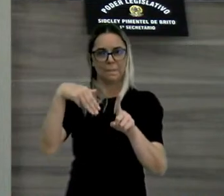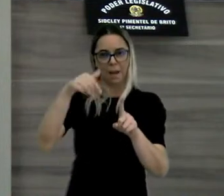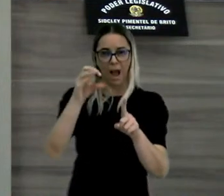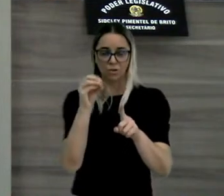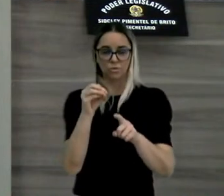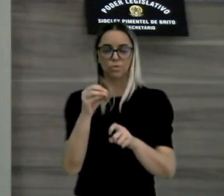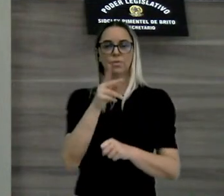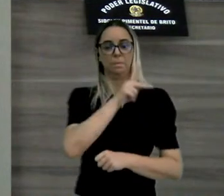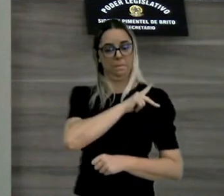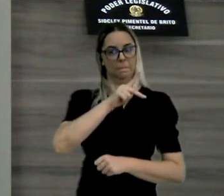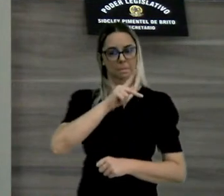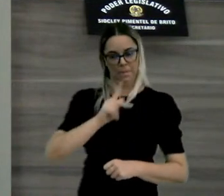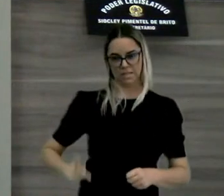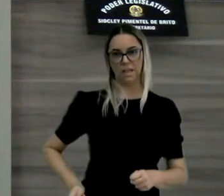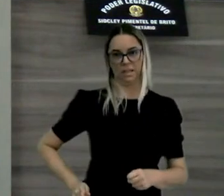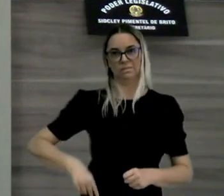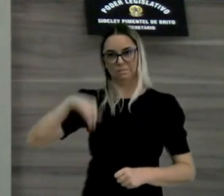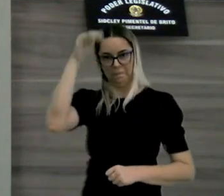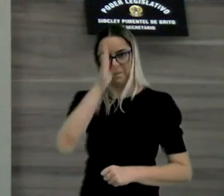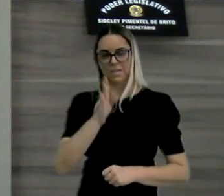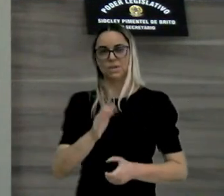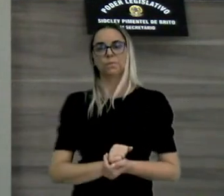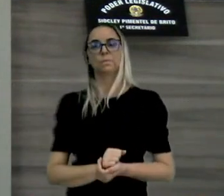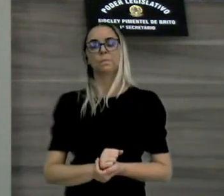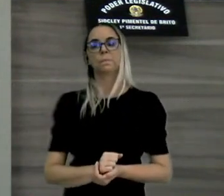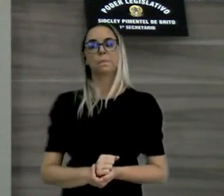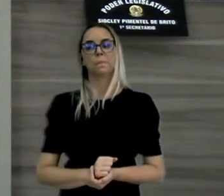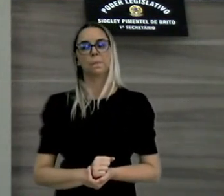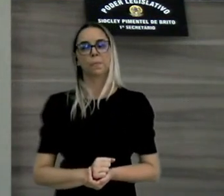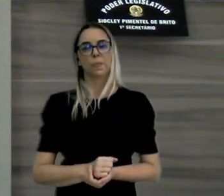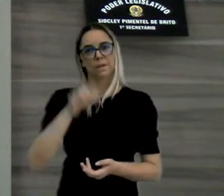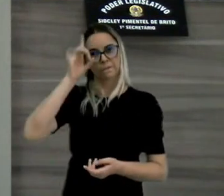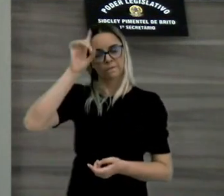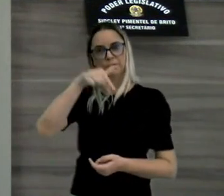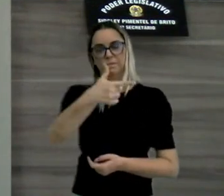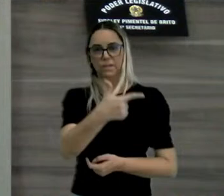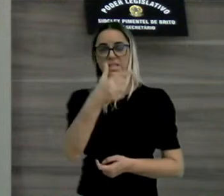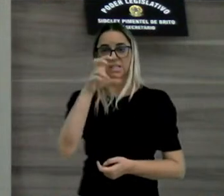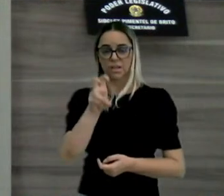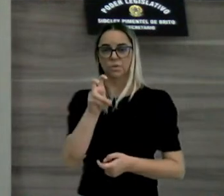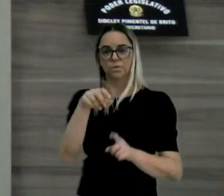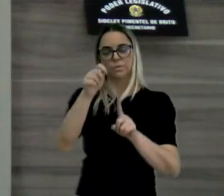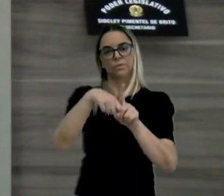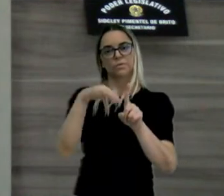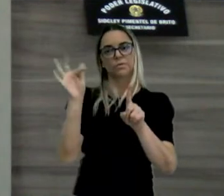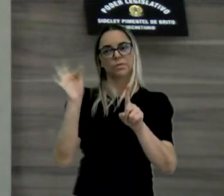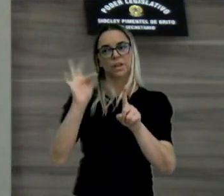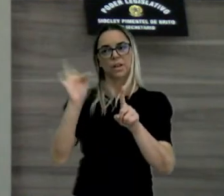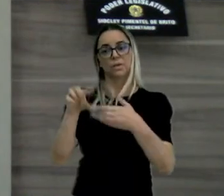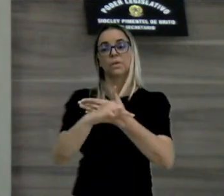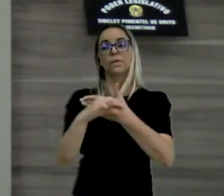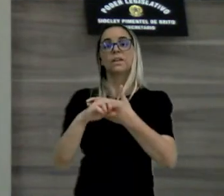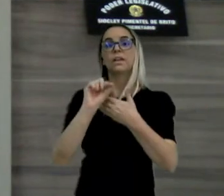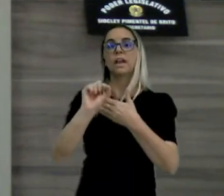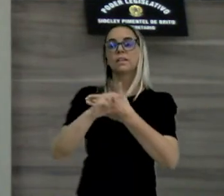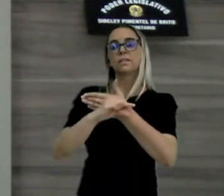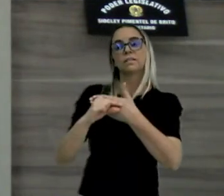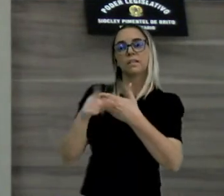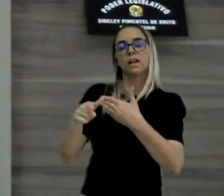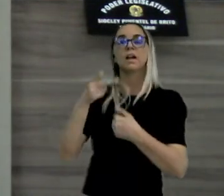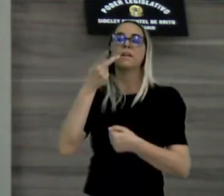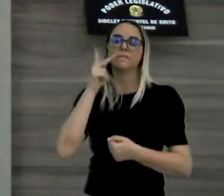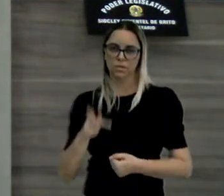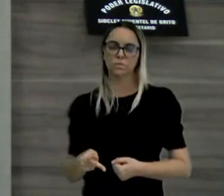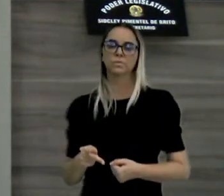república a indicação Legislativa número 28 de 25 de fevereiro de 2024 de autoria do vereador Evan Marinho da Silva somente una